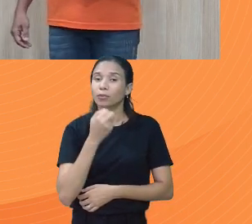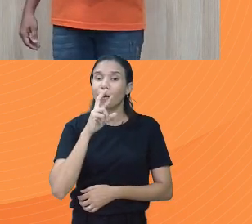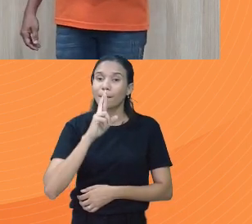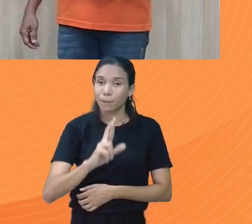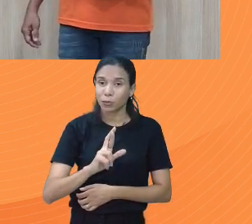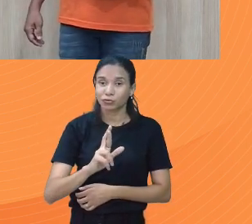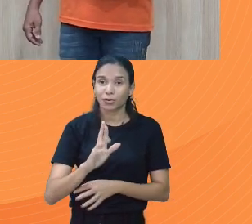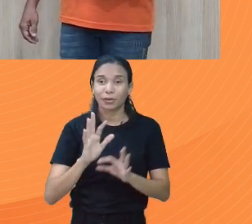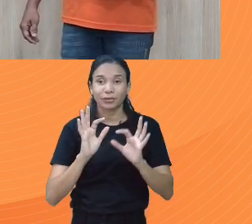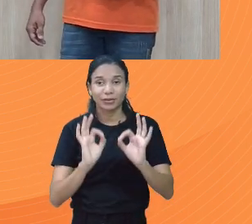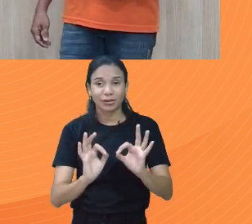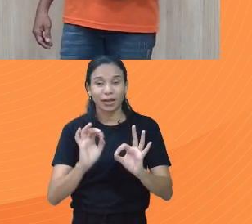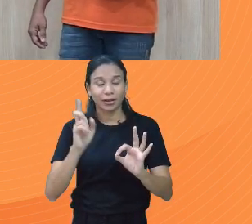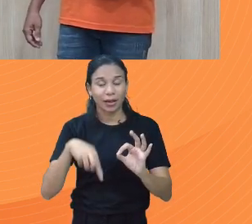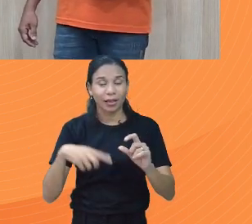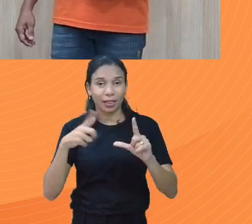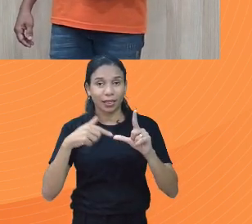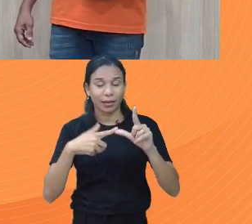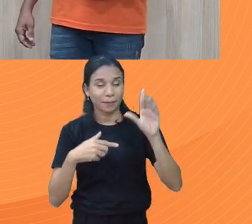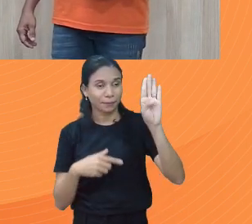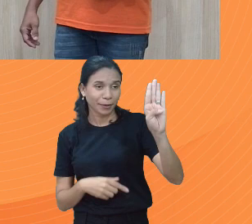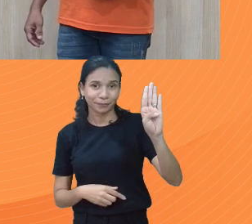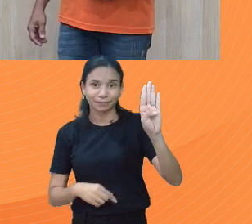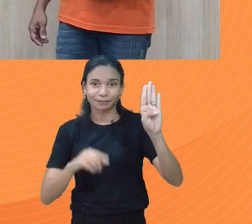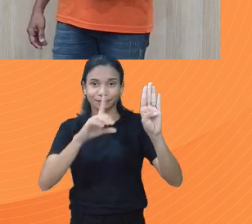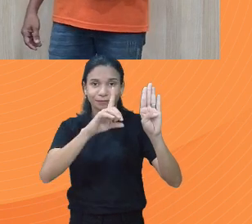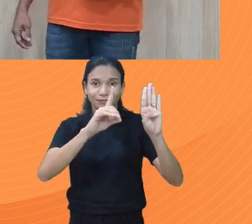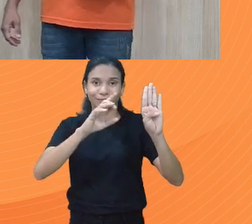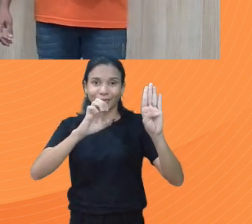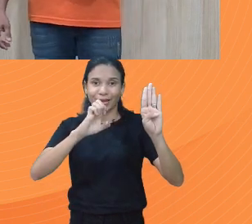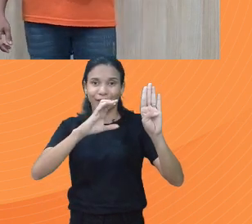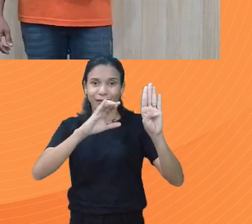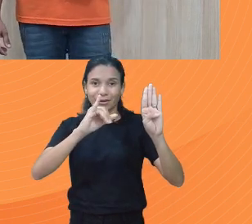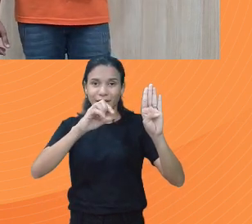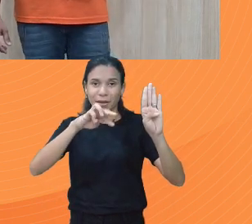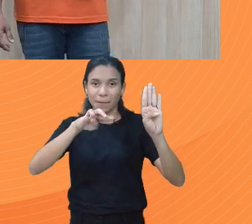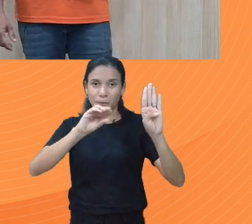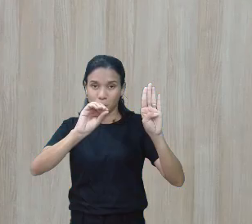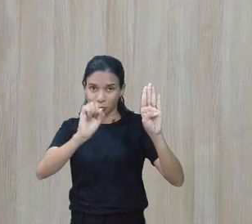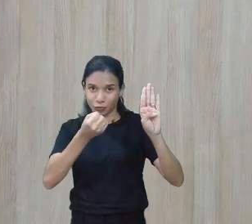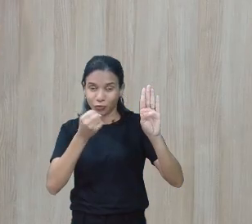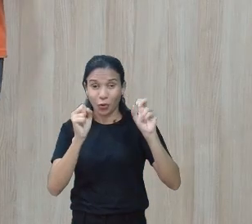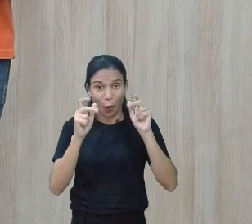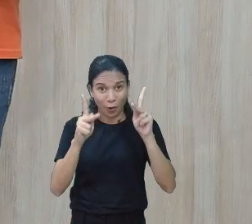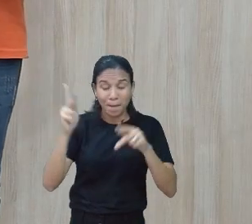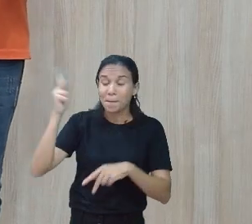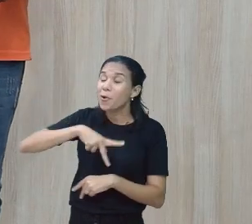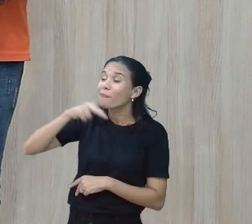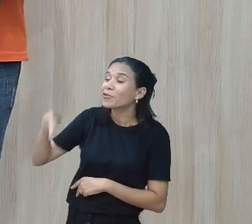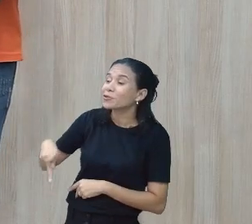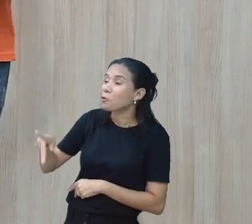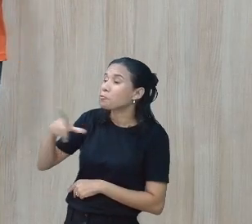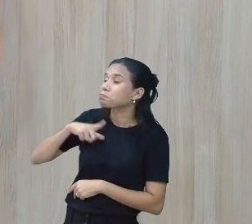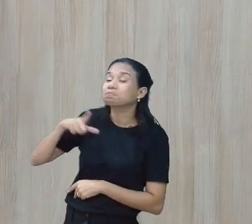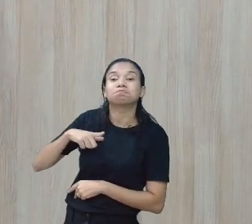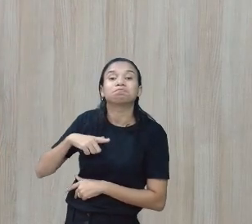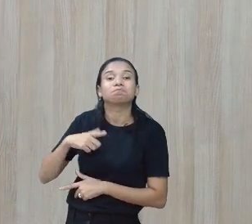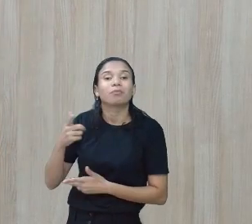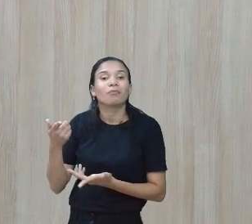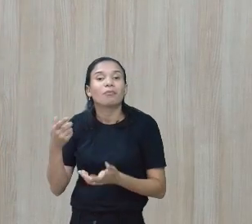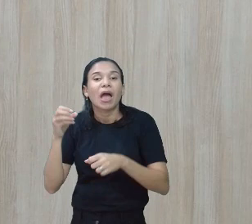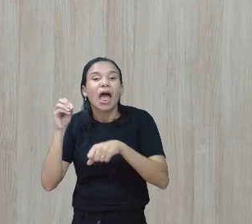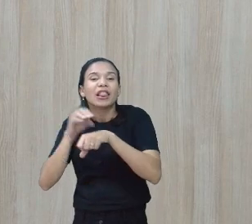correta da questão é letra B, décimos. Ok? Severino Arruda, tem